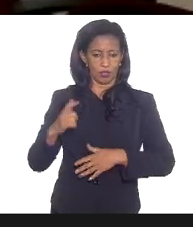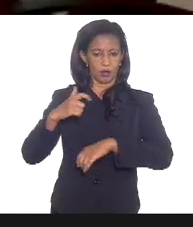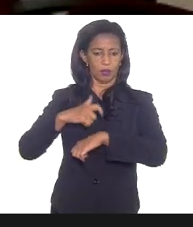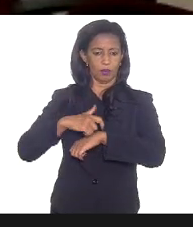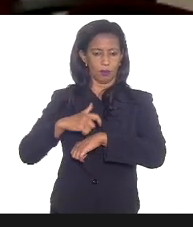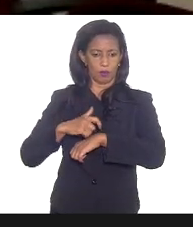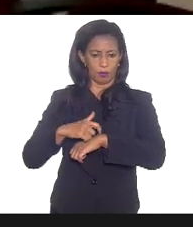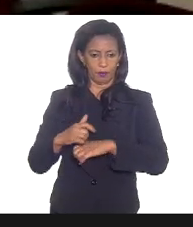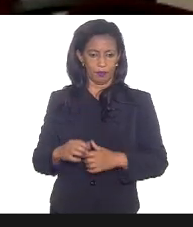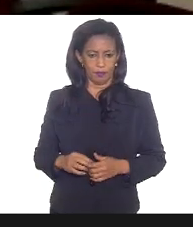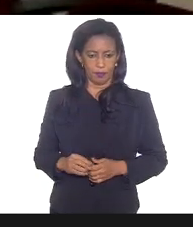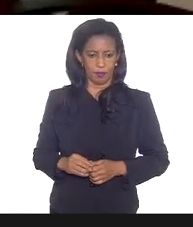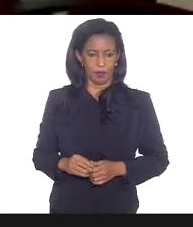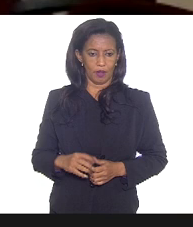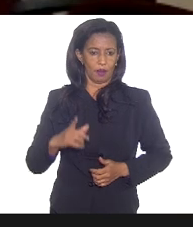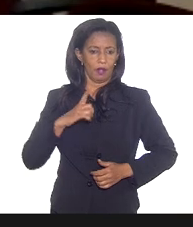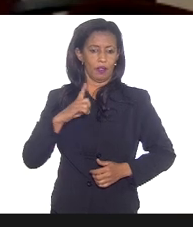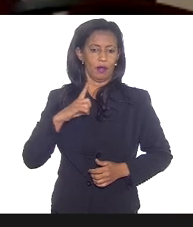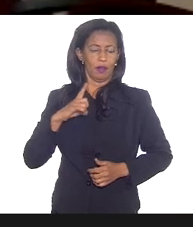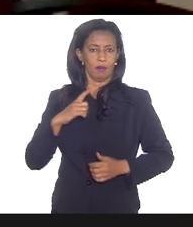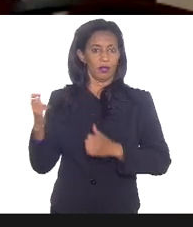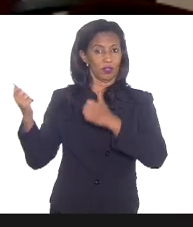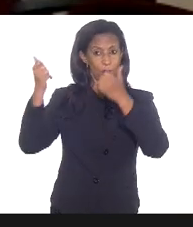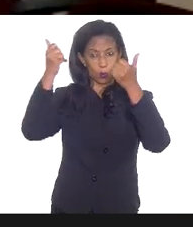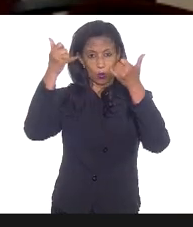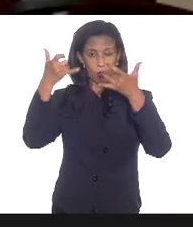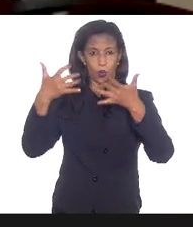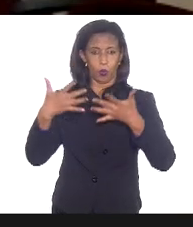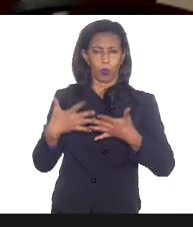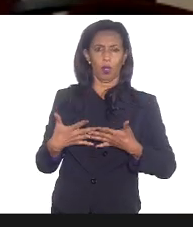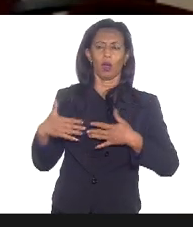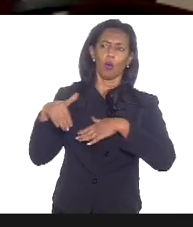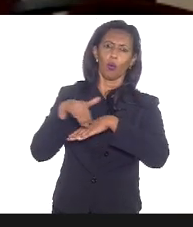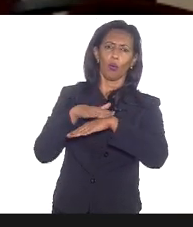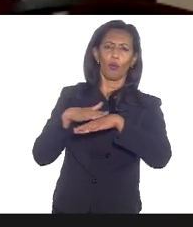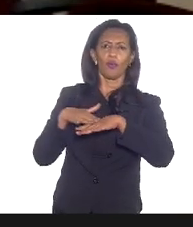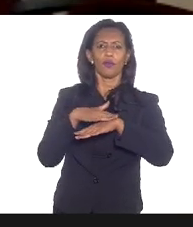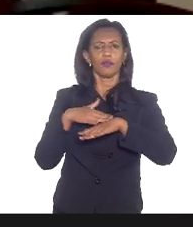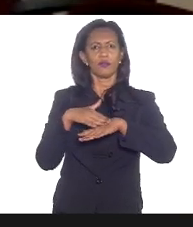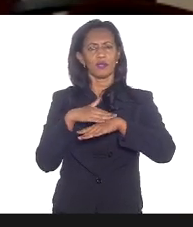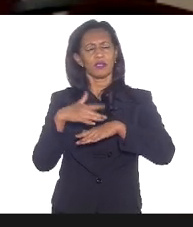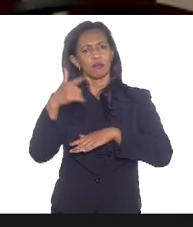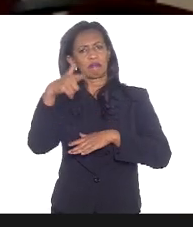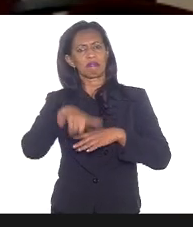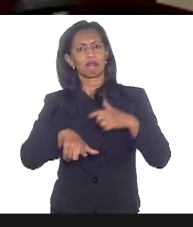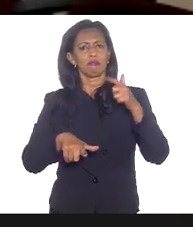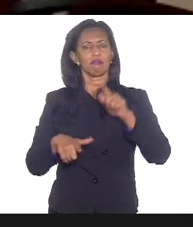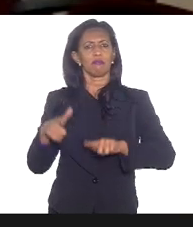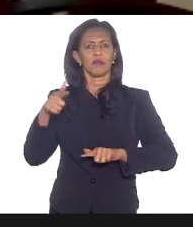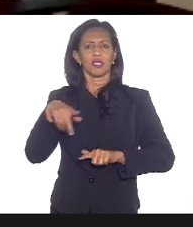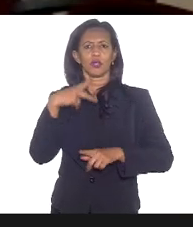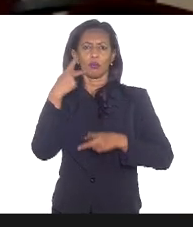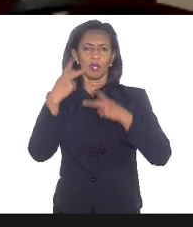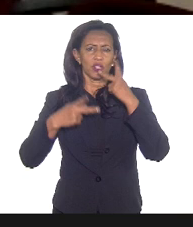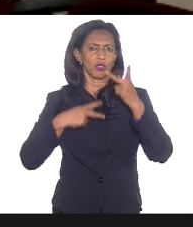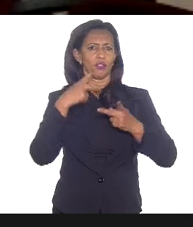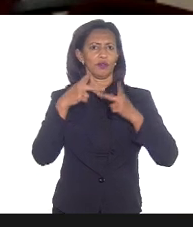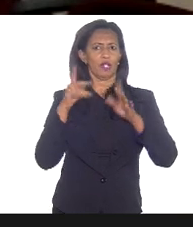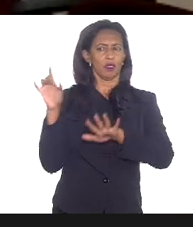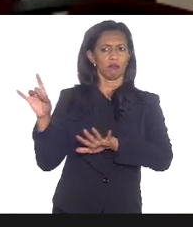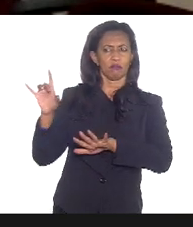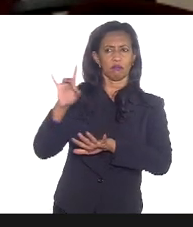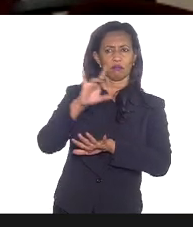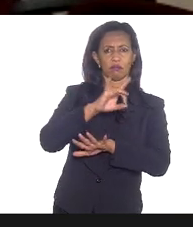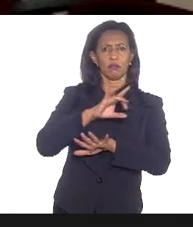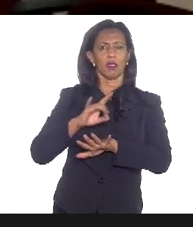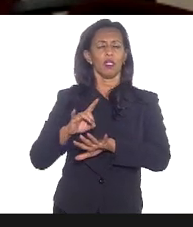momento aí para a gente estar esclarecendo, né, e conversando um pouco mais aí das falas. Eu acho que a gente